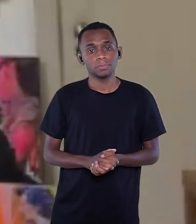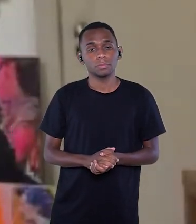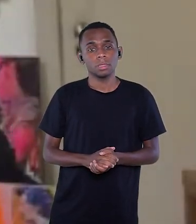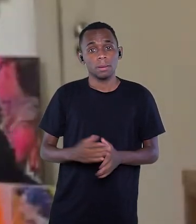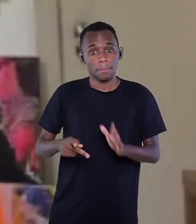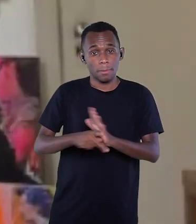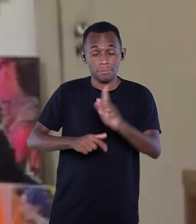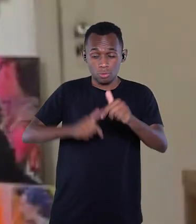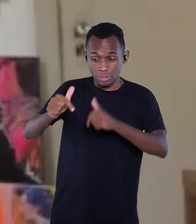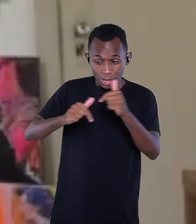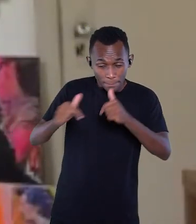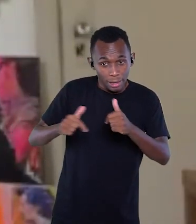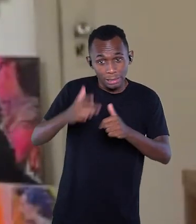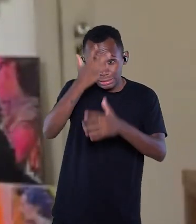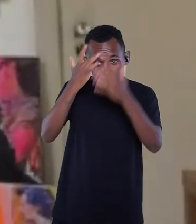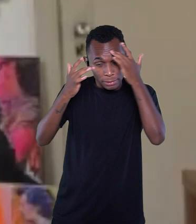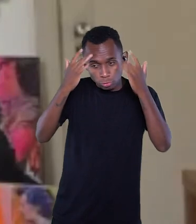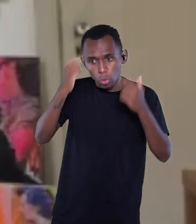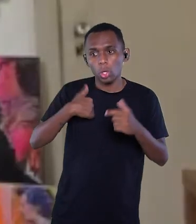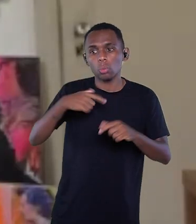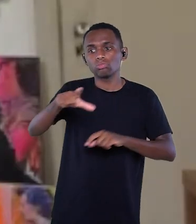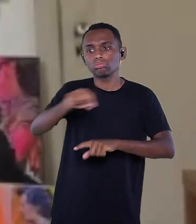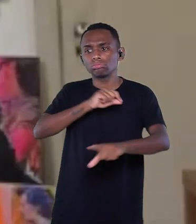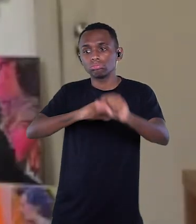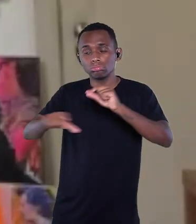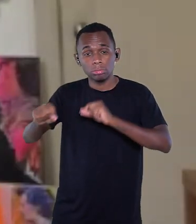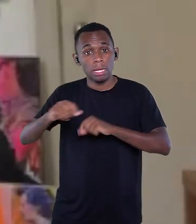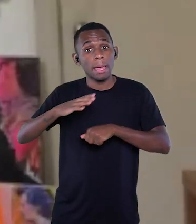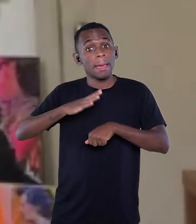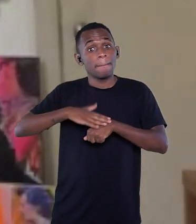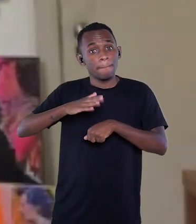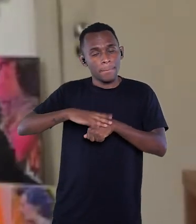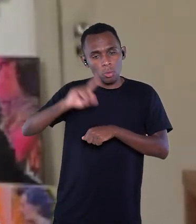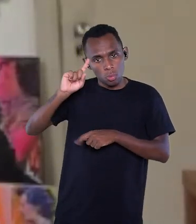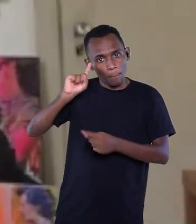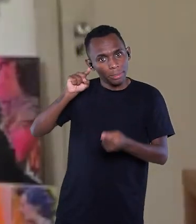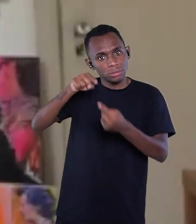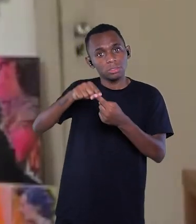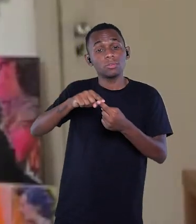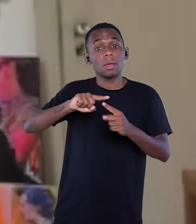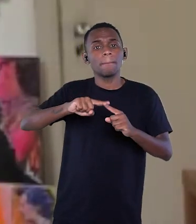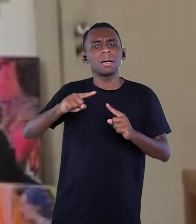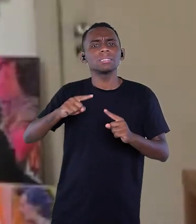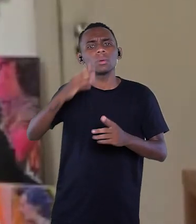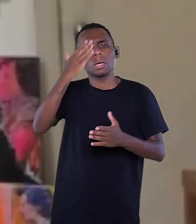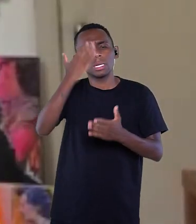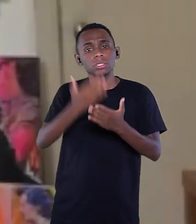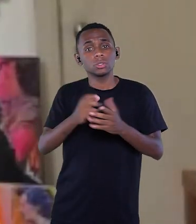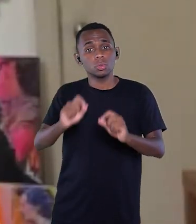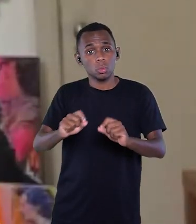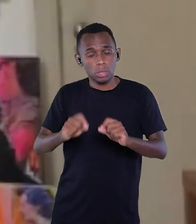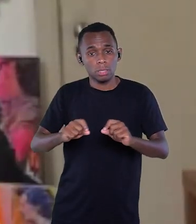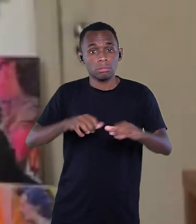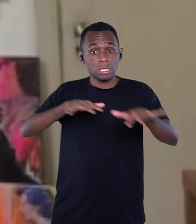no trabalho dessas pessoas que eu fui selecionando, né? Que era um pouco minha ideia, assim. Eu acho que nesse movimento